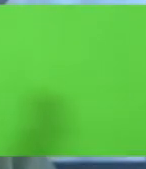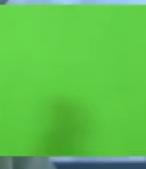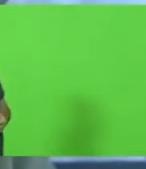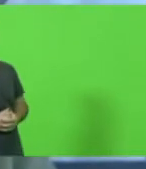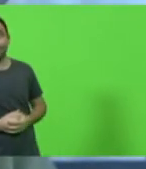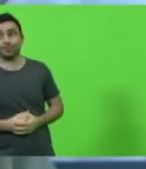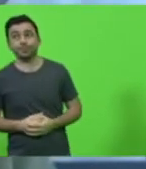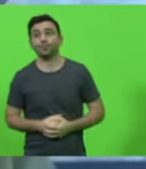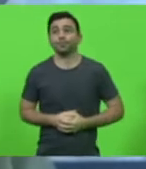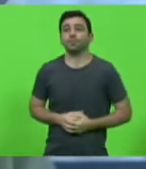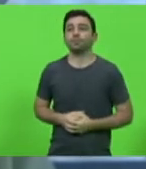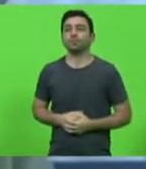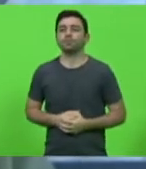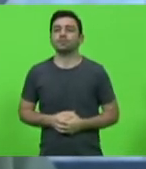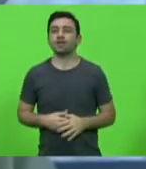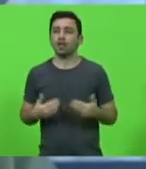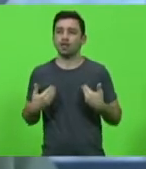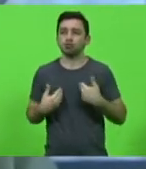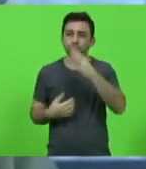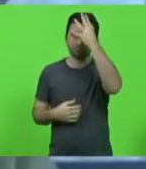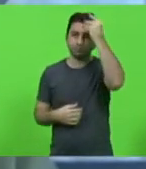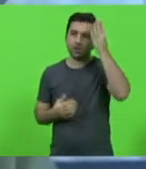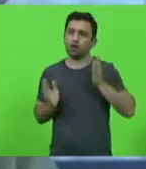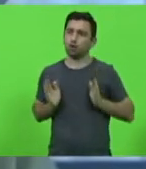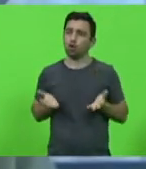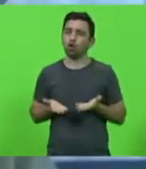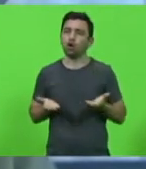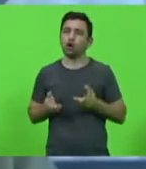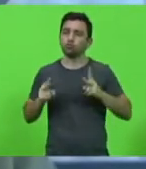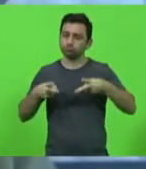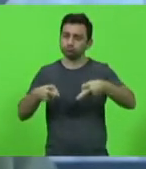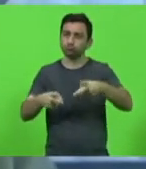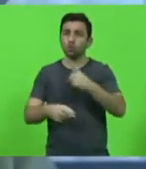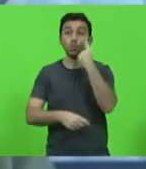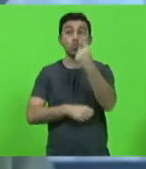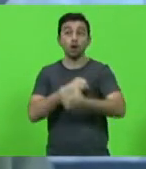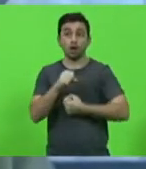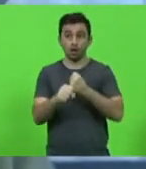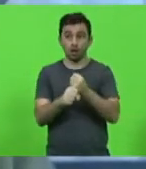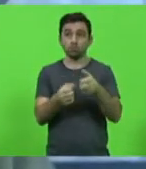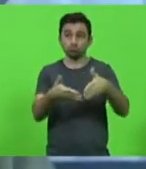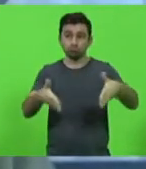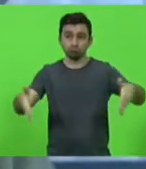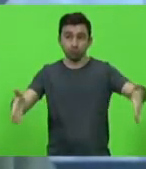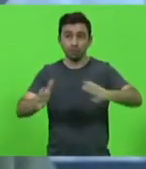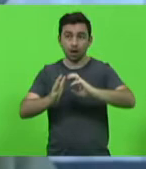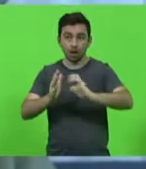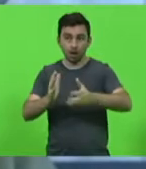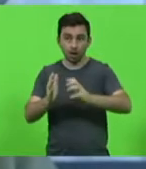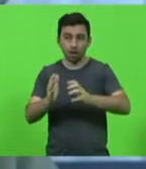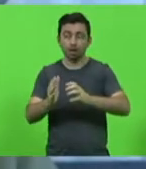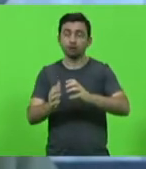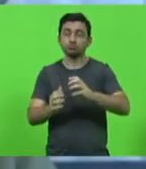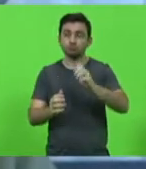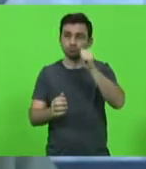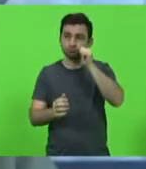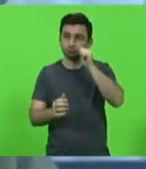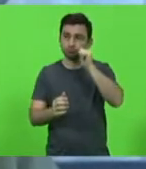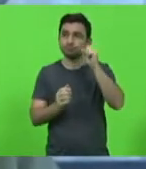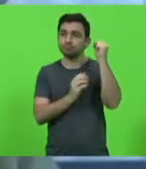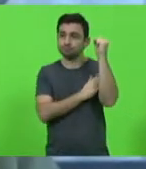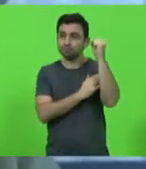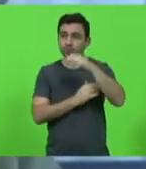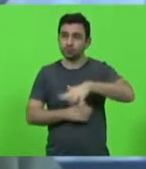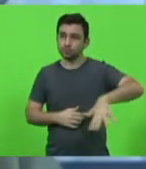partir de agora, a condução, né, pelo prazo de um ano, da bancada feminina do Parlamento